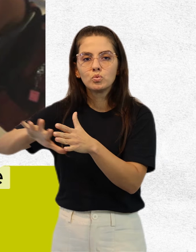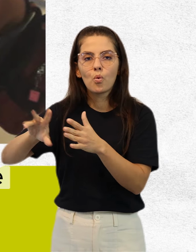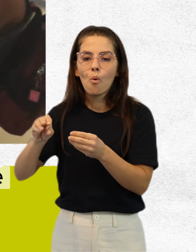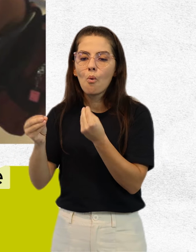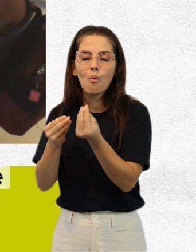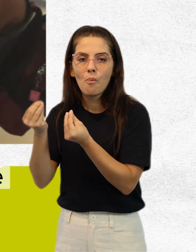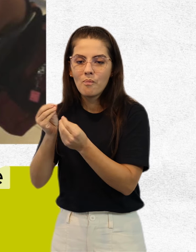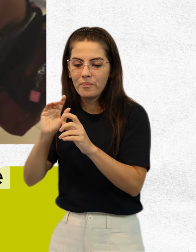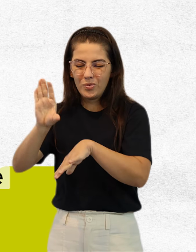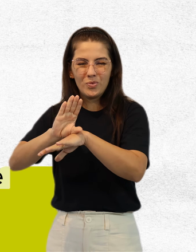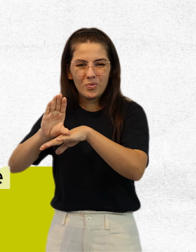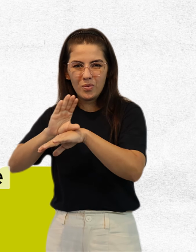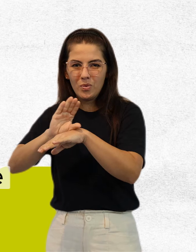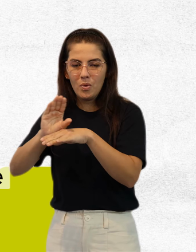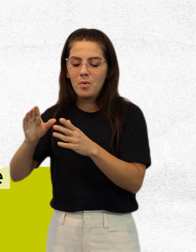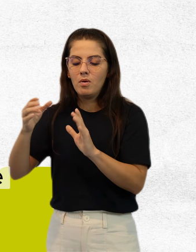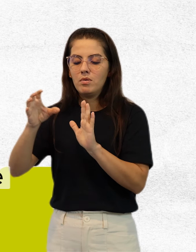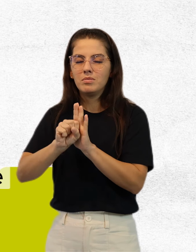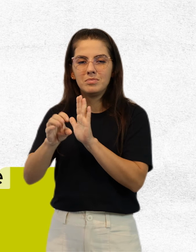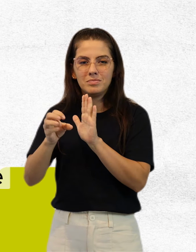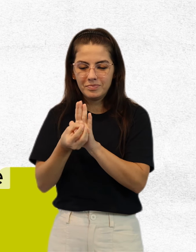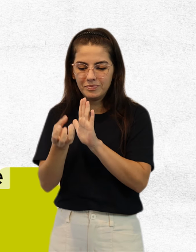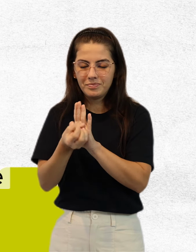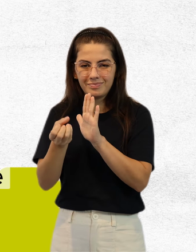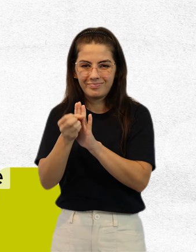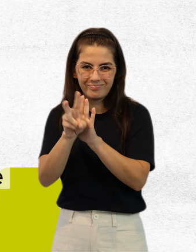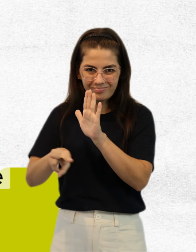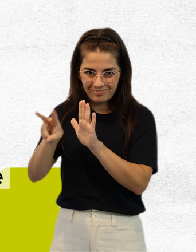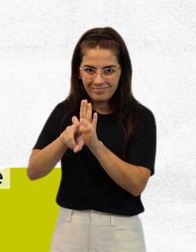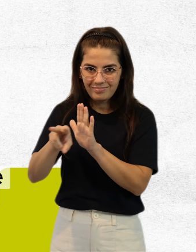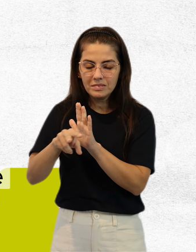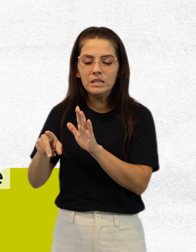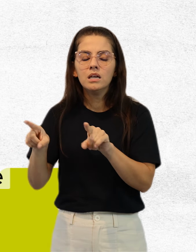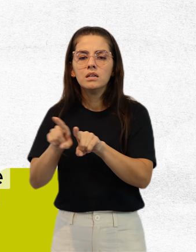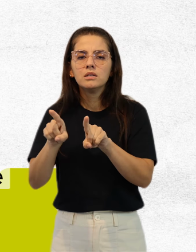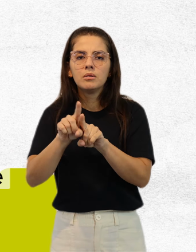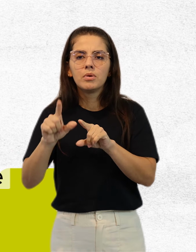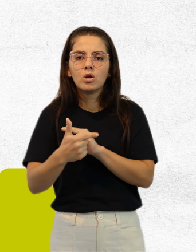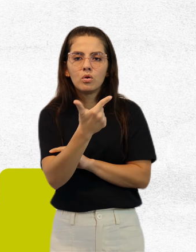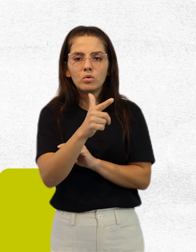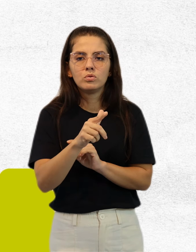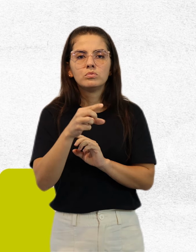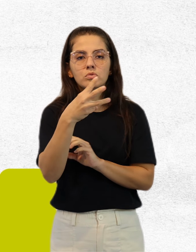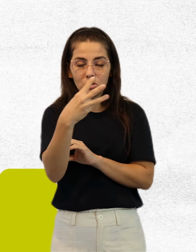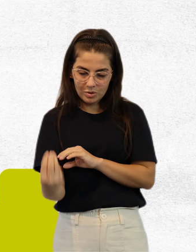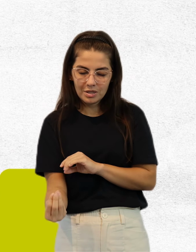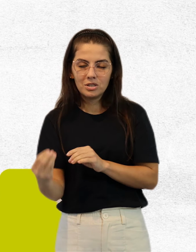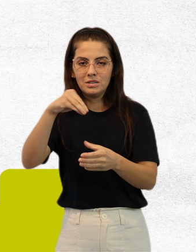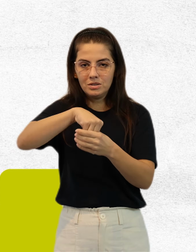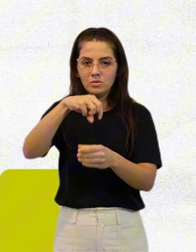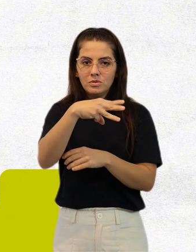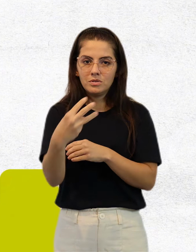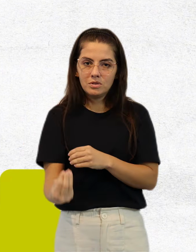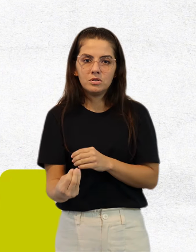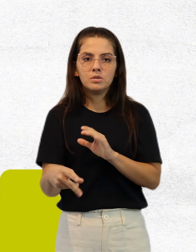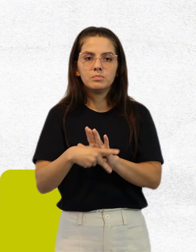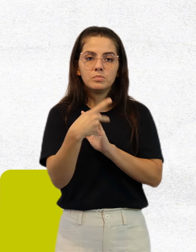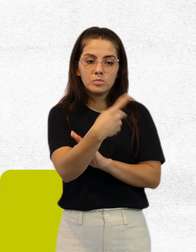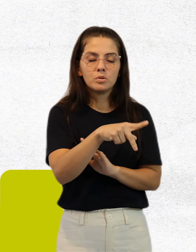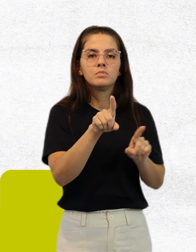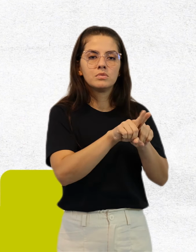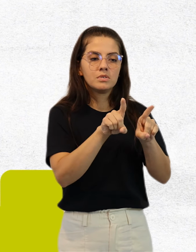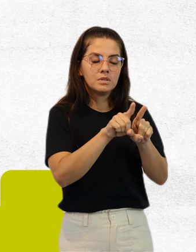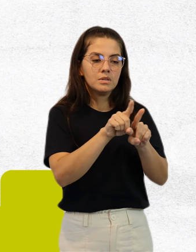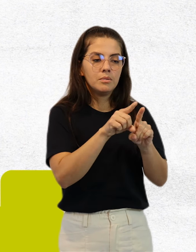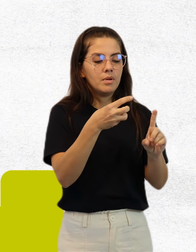do audiovisual. E o Araxá de Todas as Cores, que é um projeto de suporte psicológico e de defesa de direitos para a